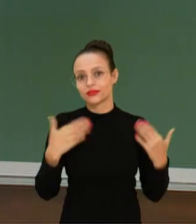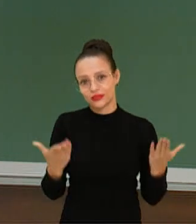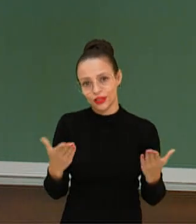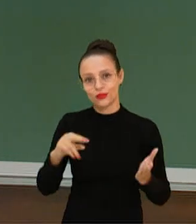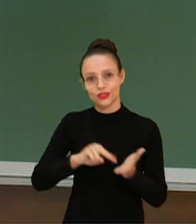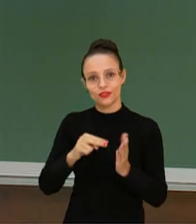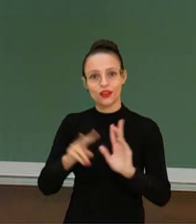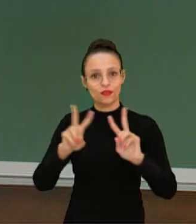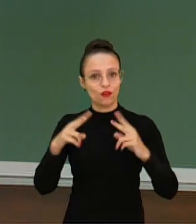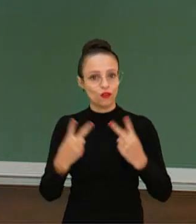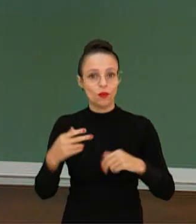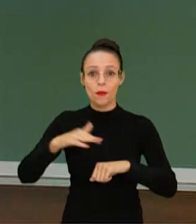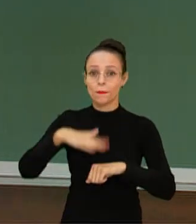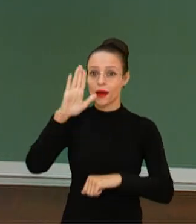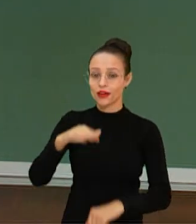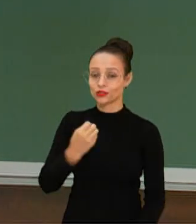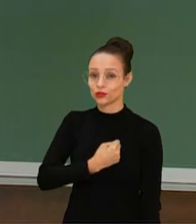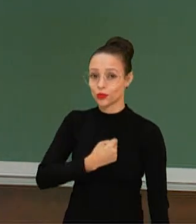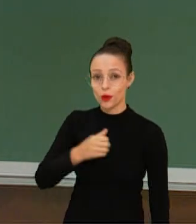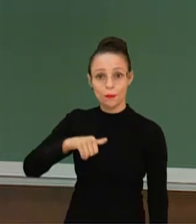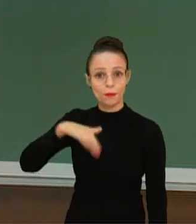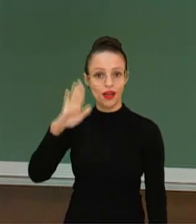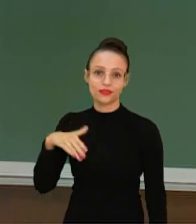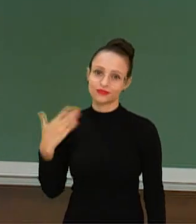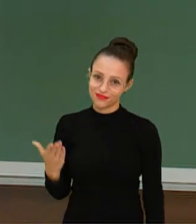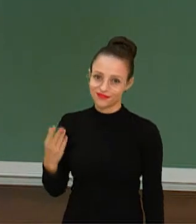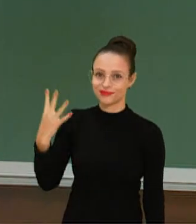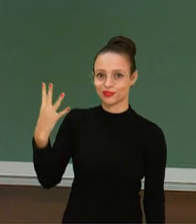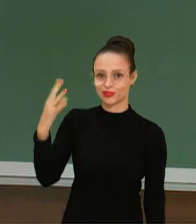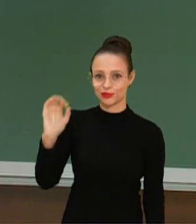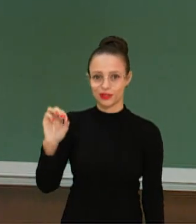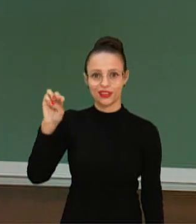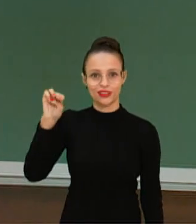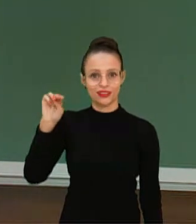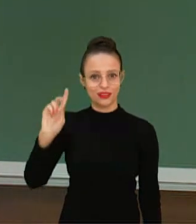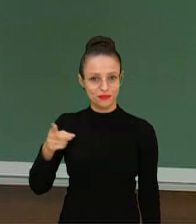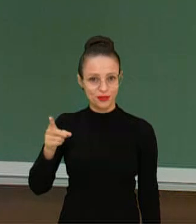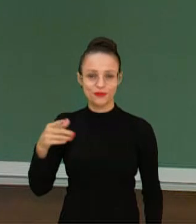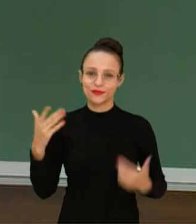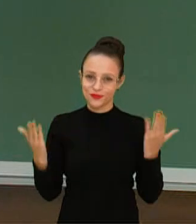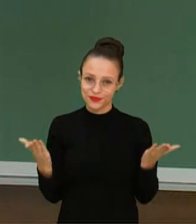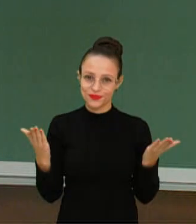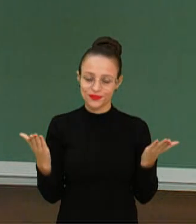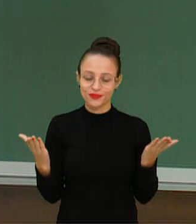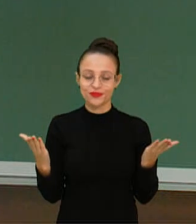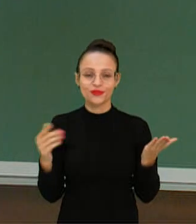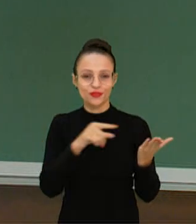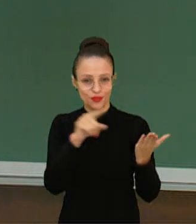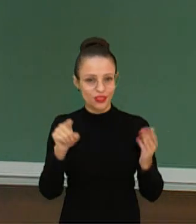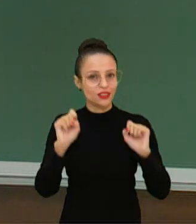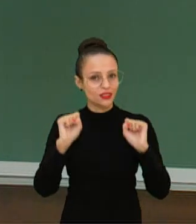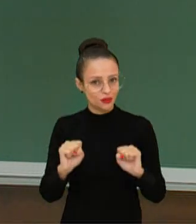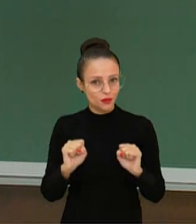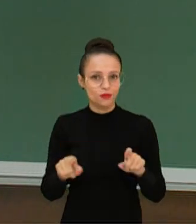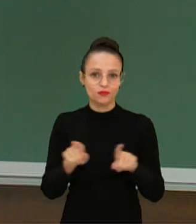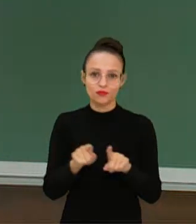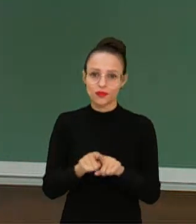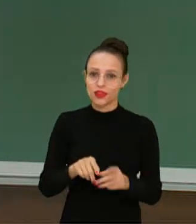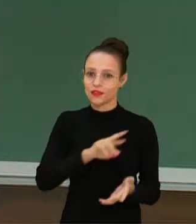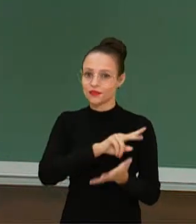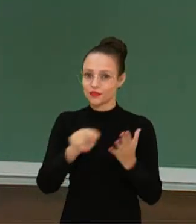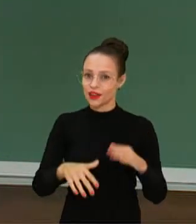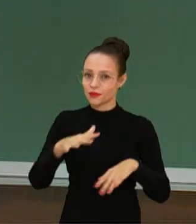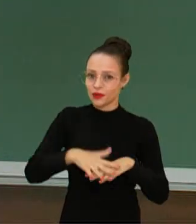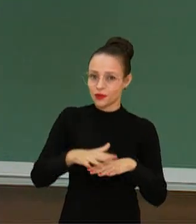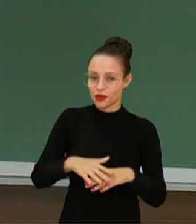volume maior. O único número que é maior aqui é o 40 mil. Você também pode resolver várias questões de matemática